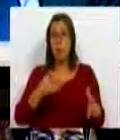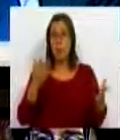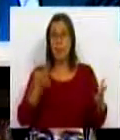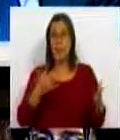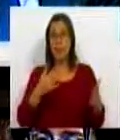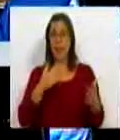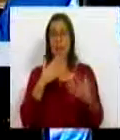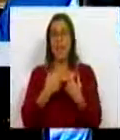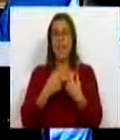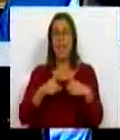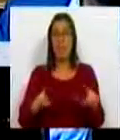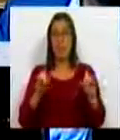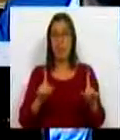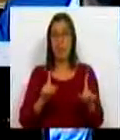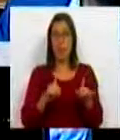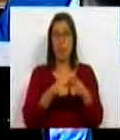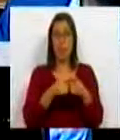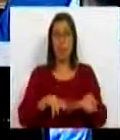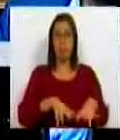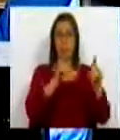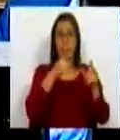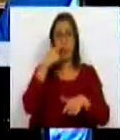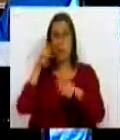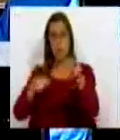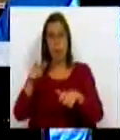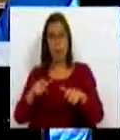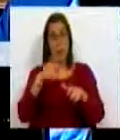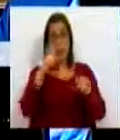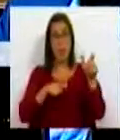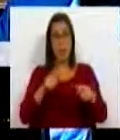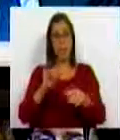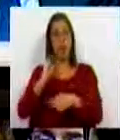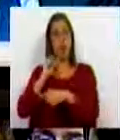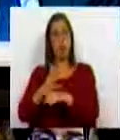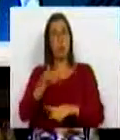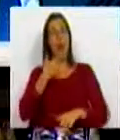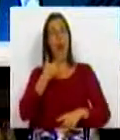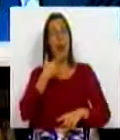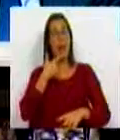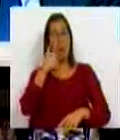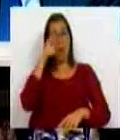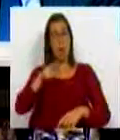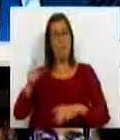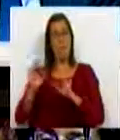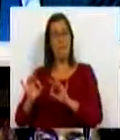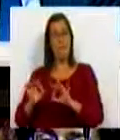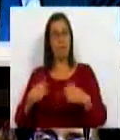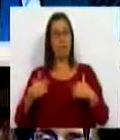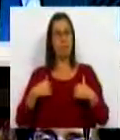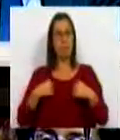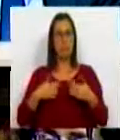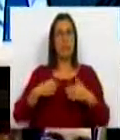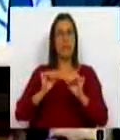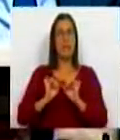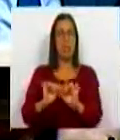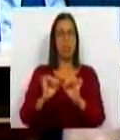Presidente. A grande diferença entre um partido progressista e humanista, e outro que se diz humanista, é que nós não